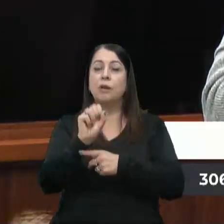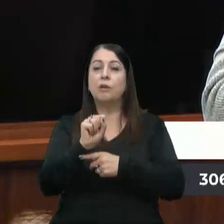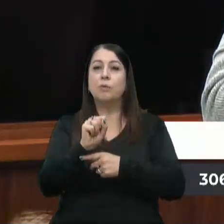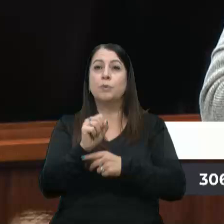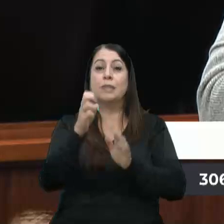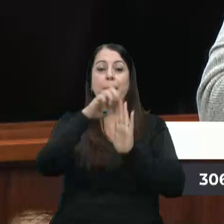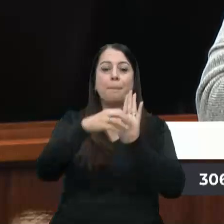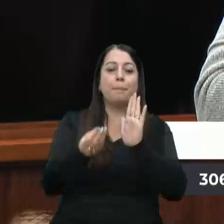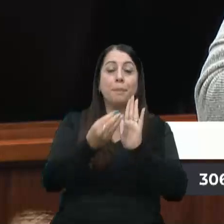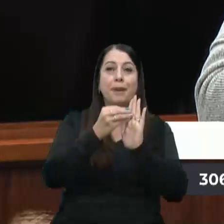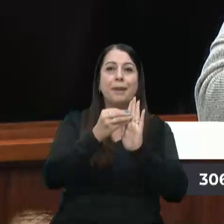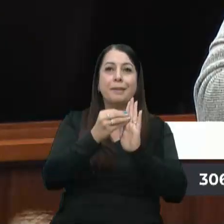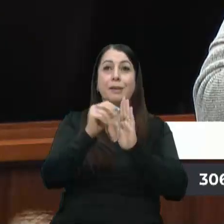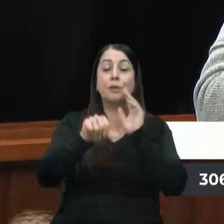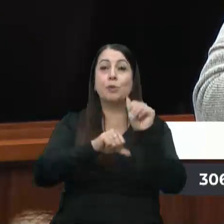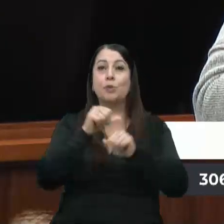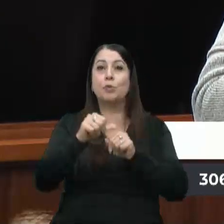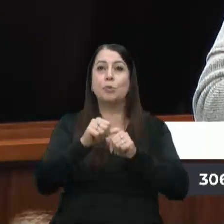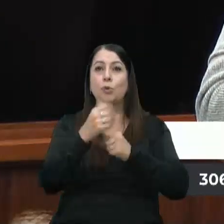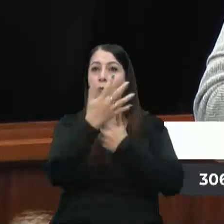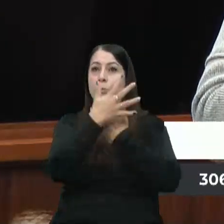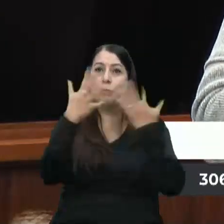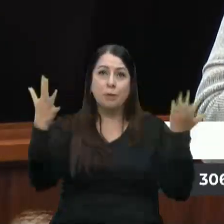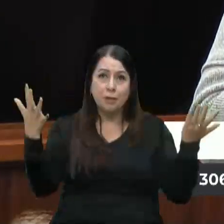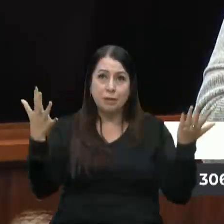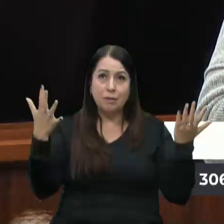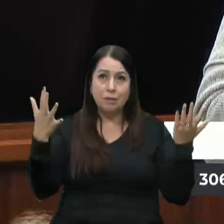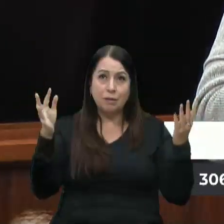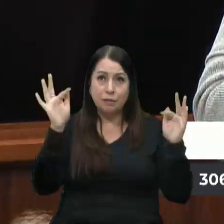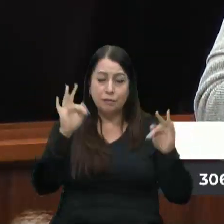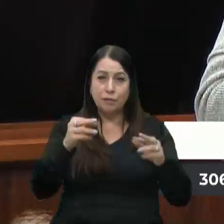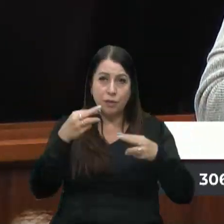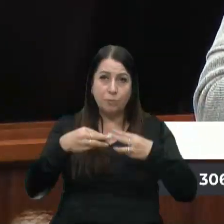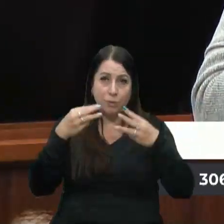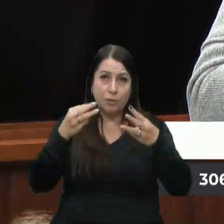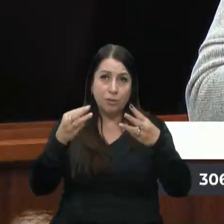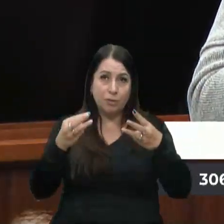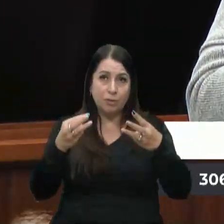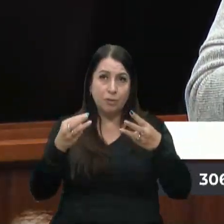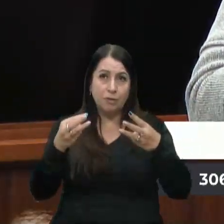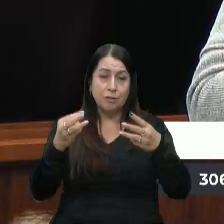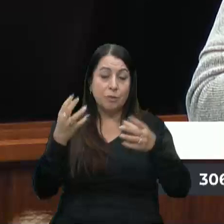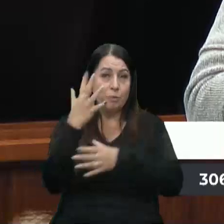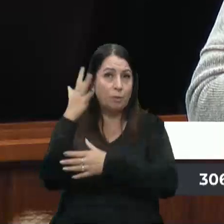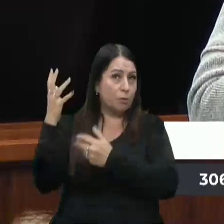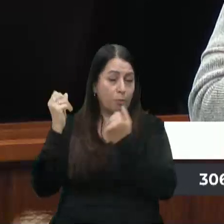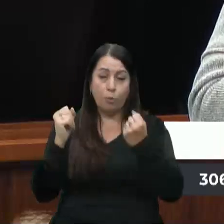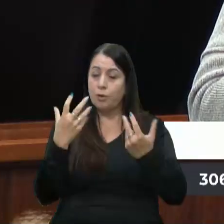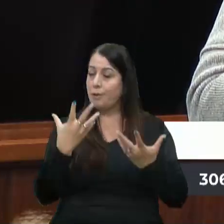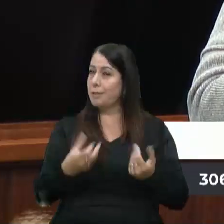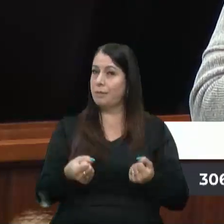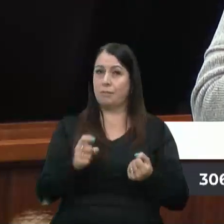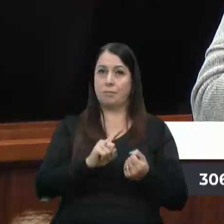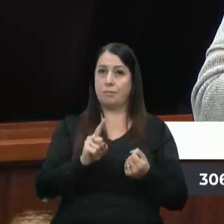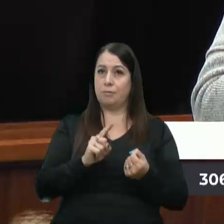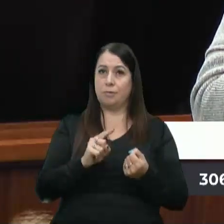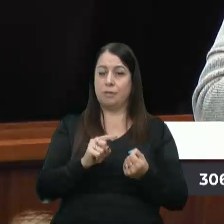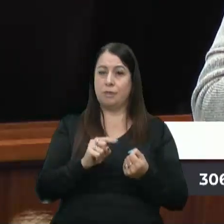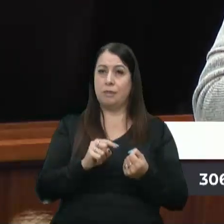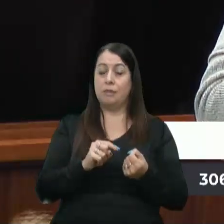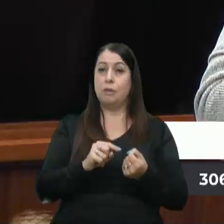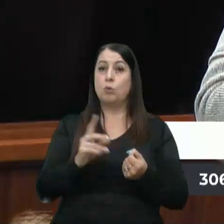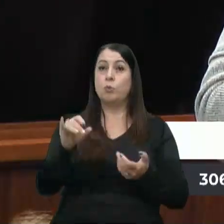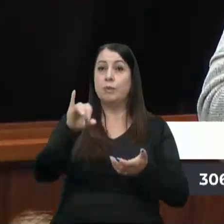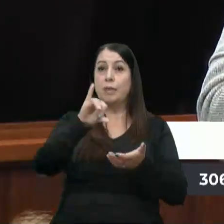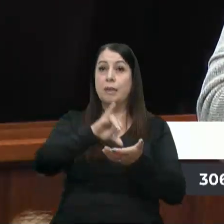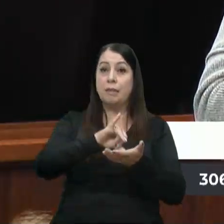parlamentares em troca do nosso meio ambiente desidratar o Ministério do meio ambiente nós não podemos admitir isso se centrão